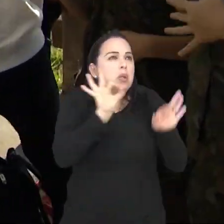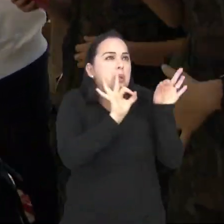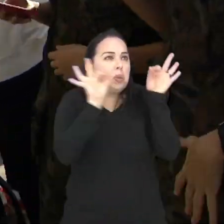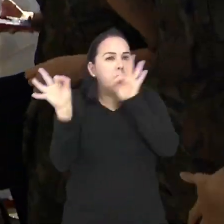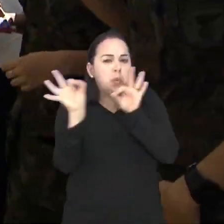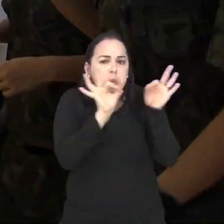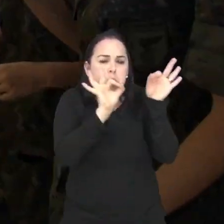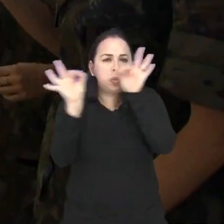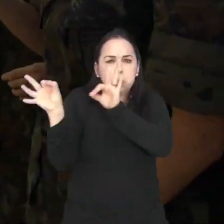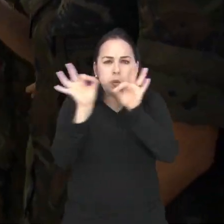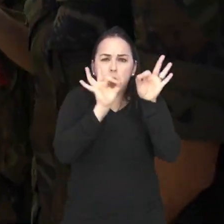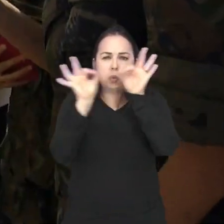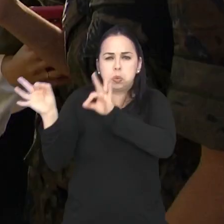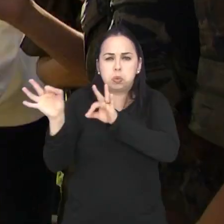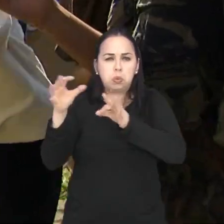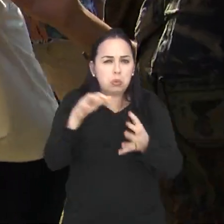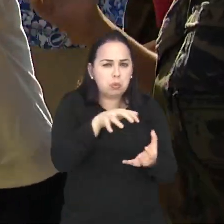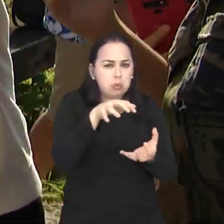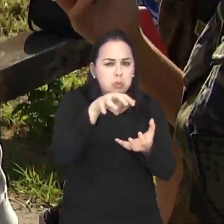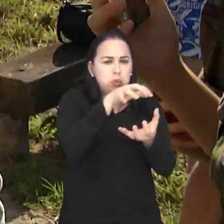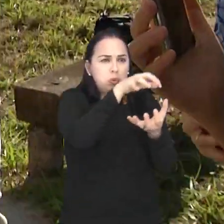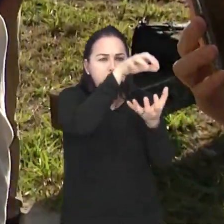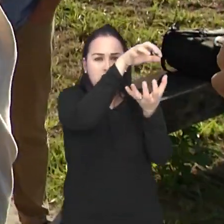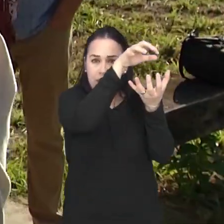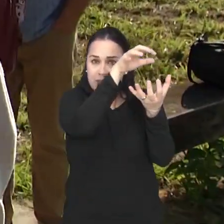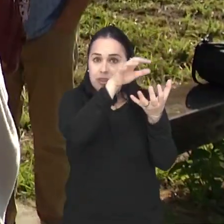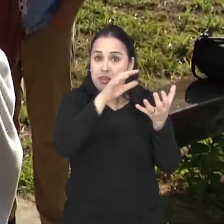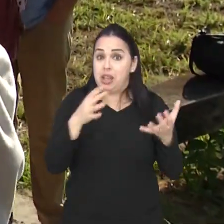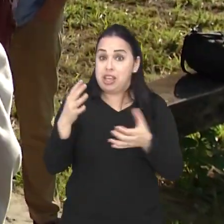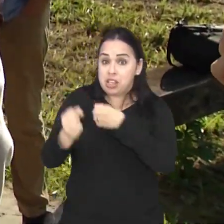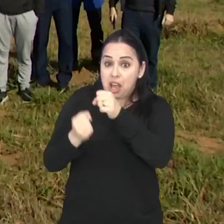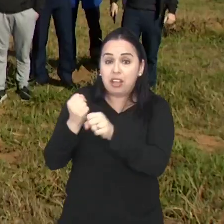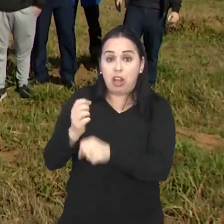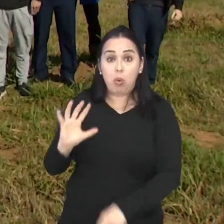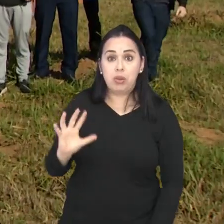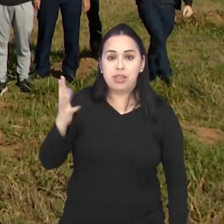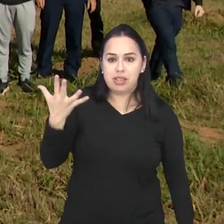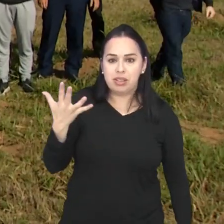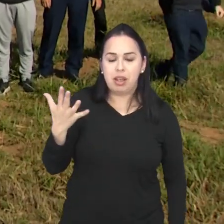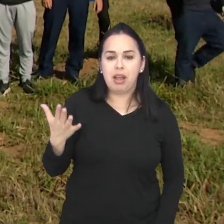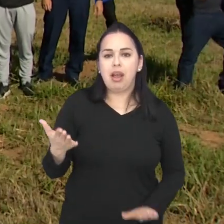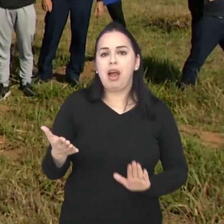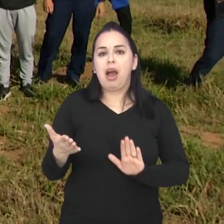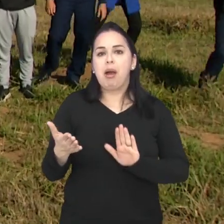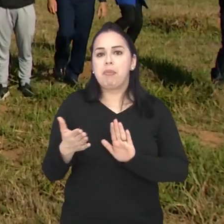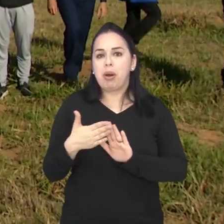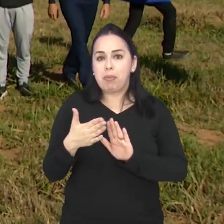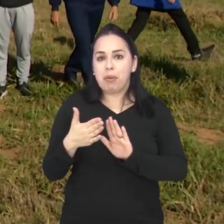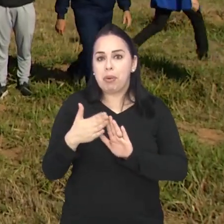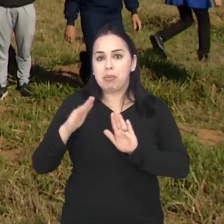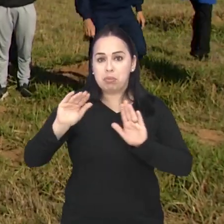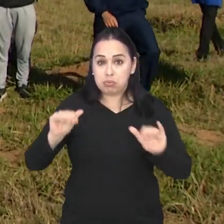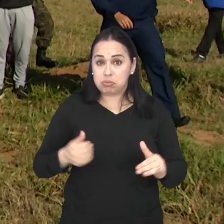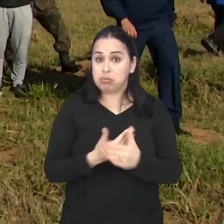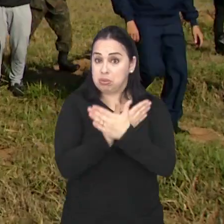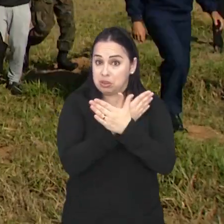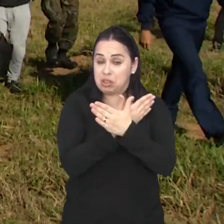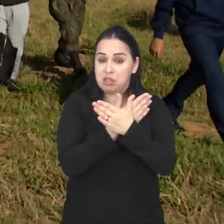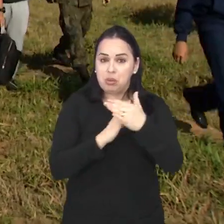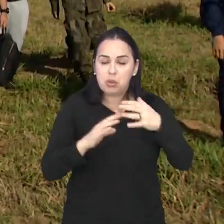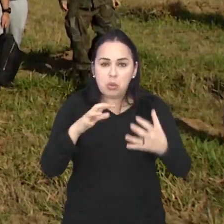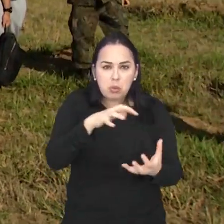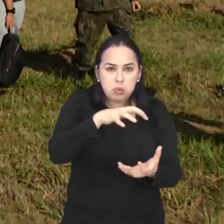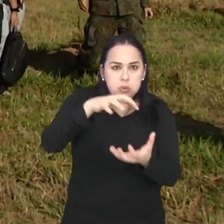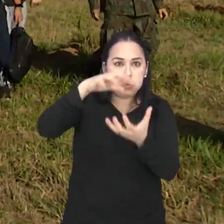de acompanhar um dos lançamentos de satélites previstos para este ano. A proposta do Instituto de Aeronáutica e Espaço